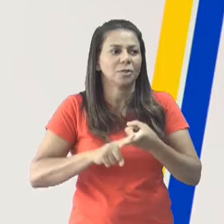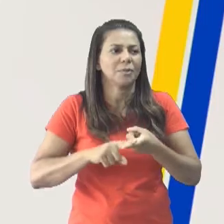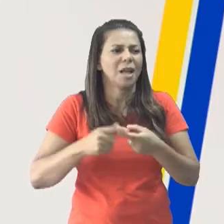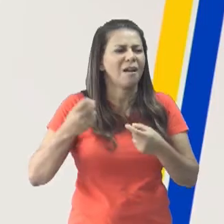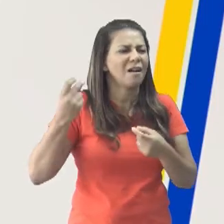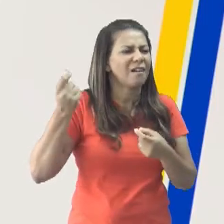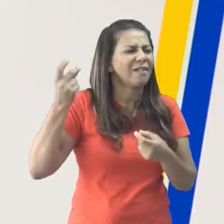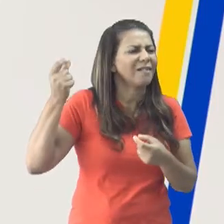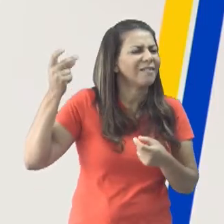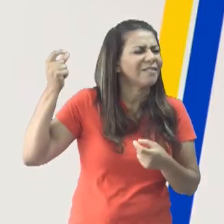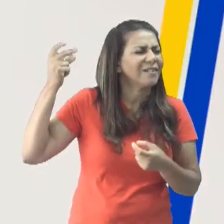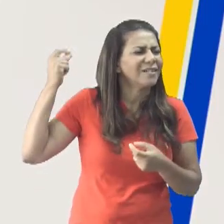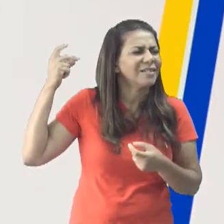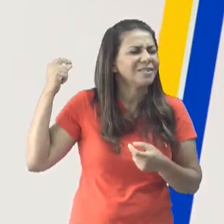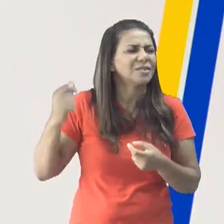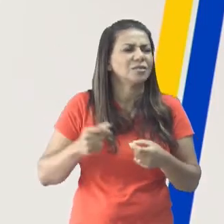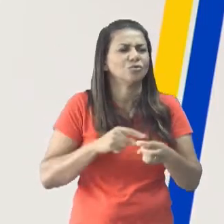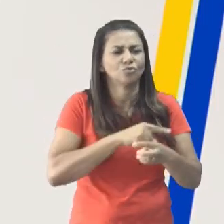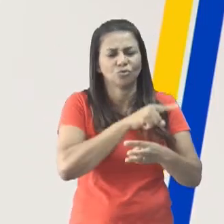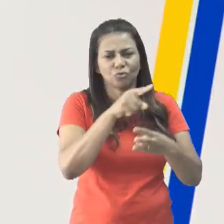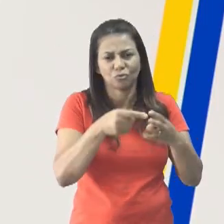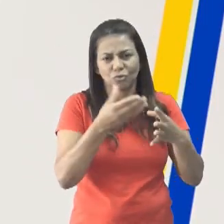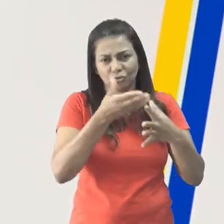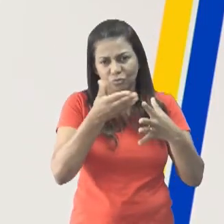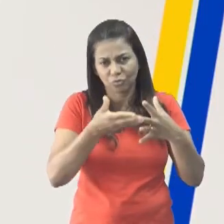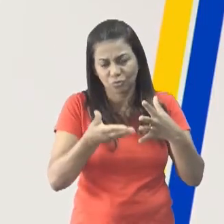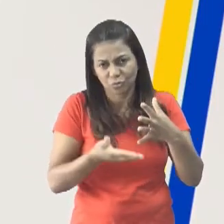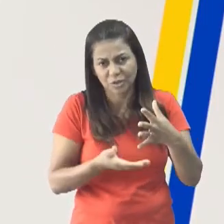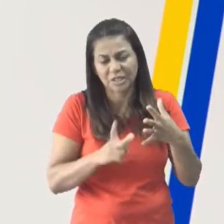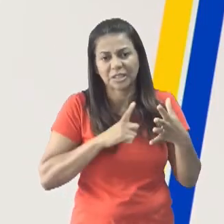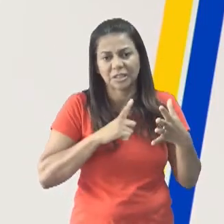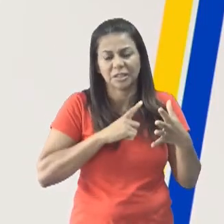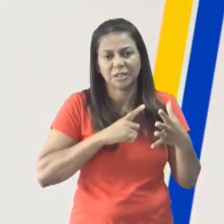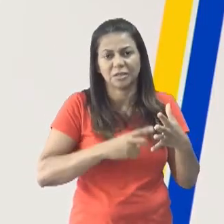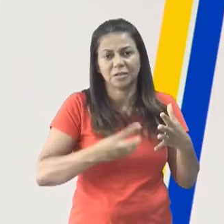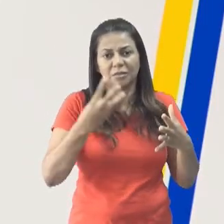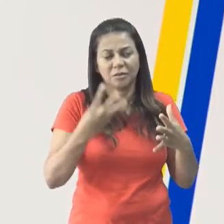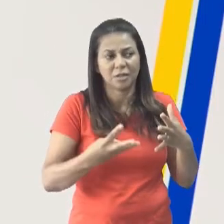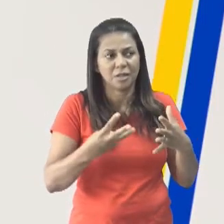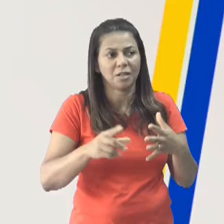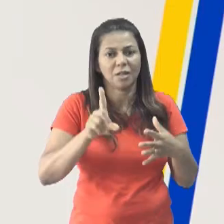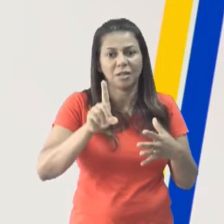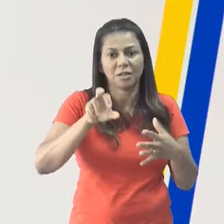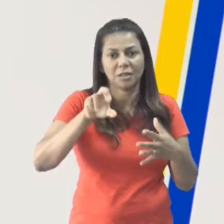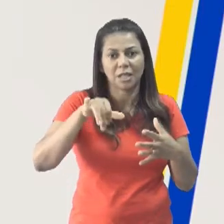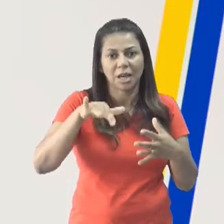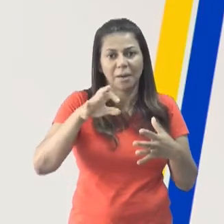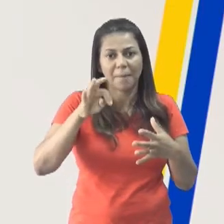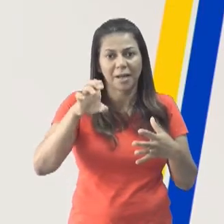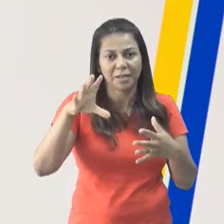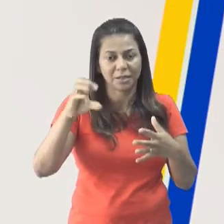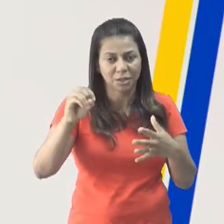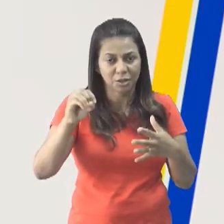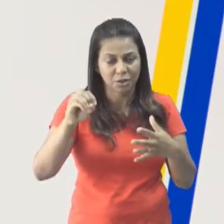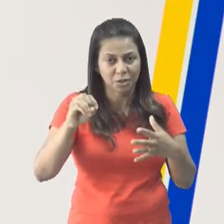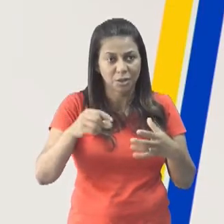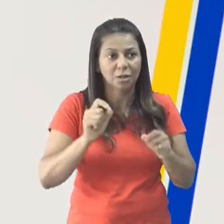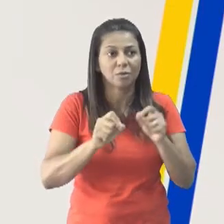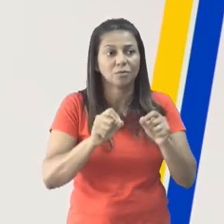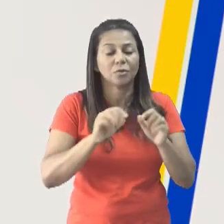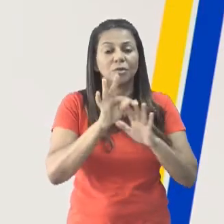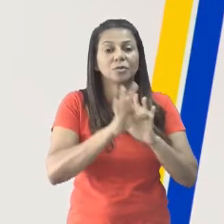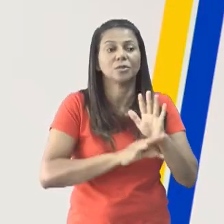antigamente, a literatura dividia os textos em 3 estilos. O estilo dramático, que era exatamente o texto